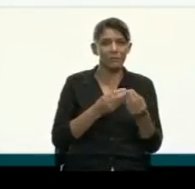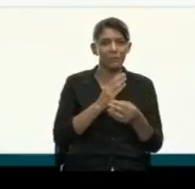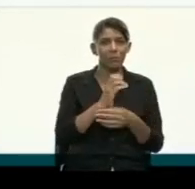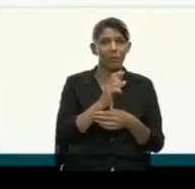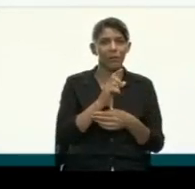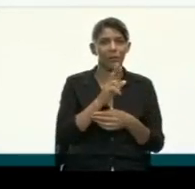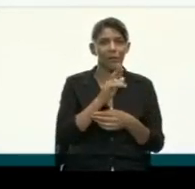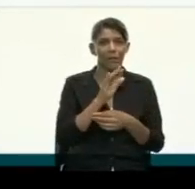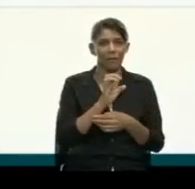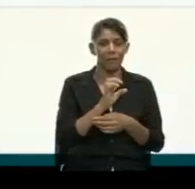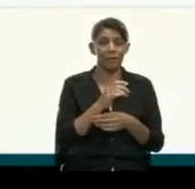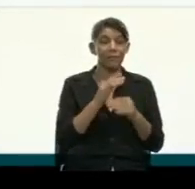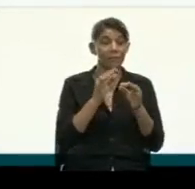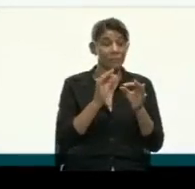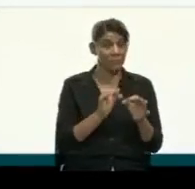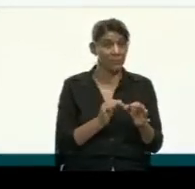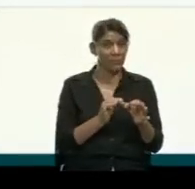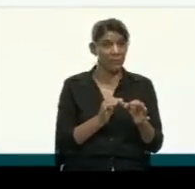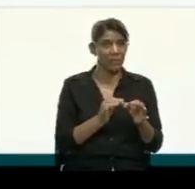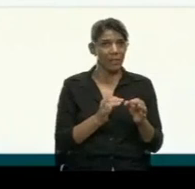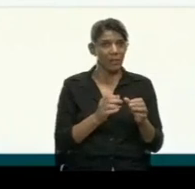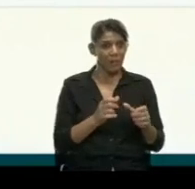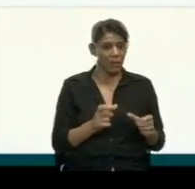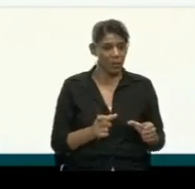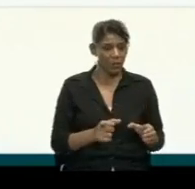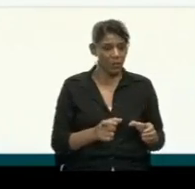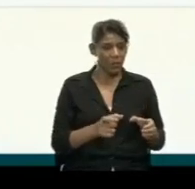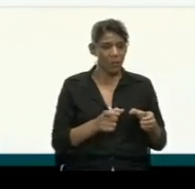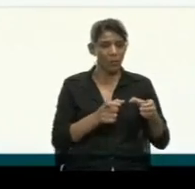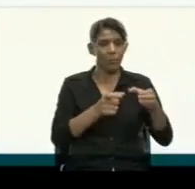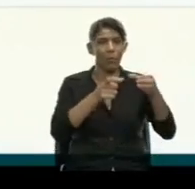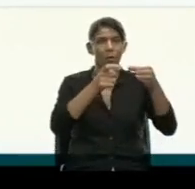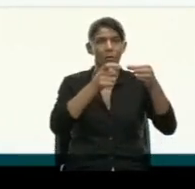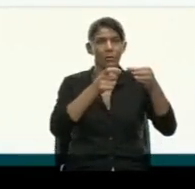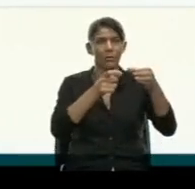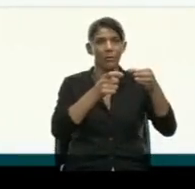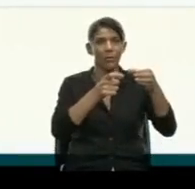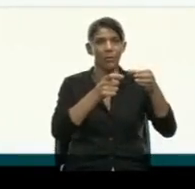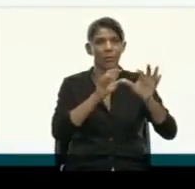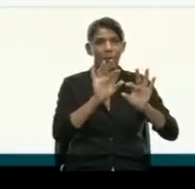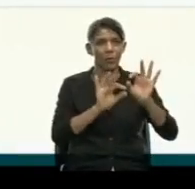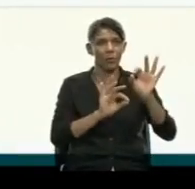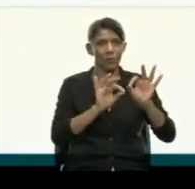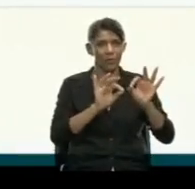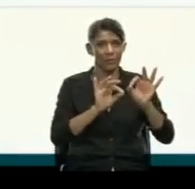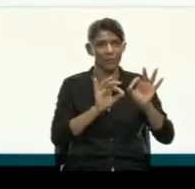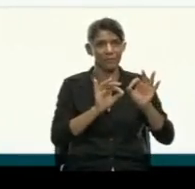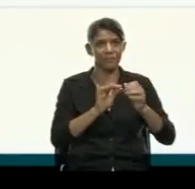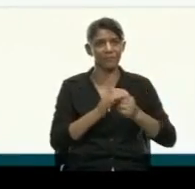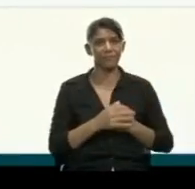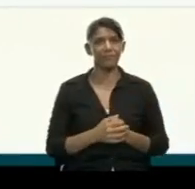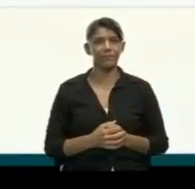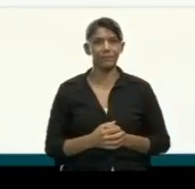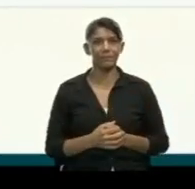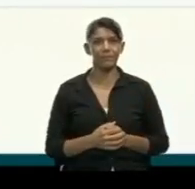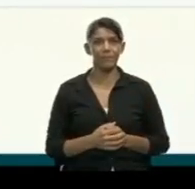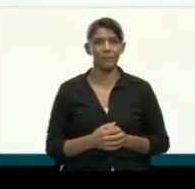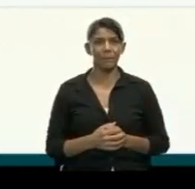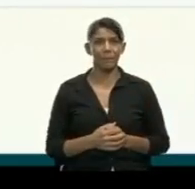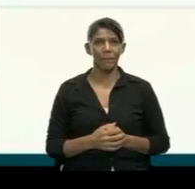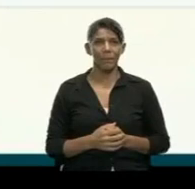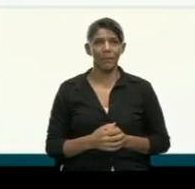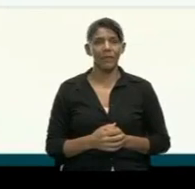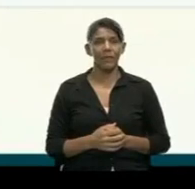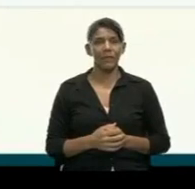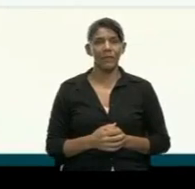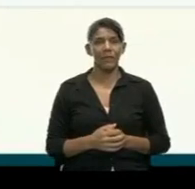baldrame, tá? Então, o correto seria colocar um bloquinho aqui ou corrigir esse pilar, ok?